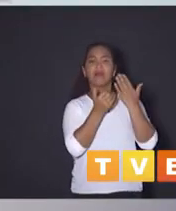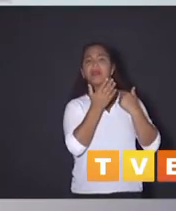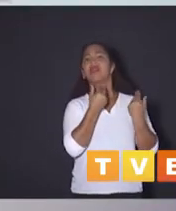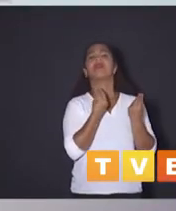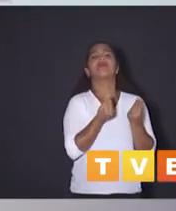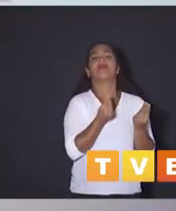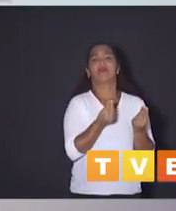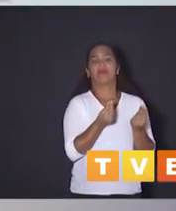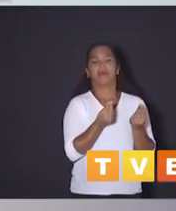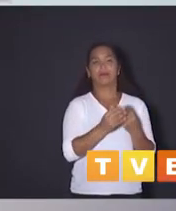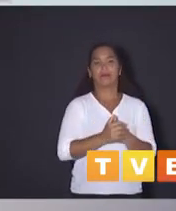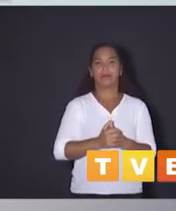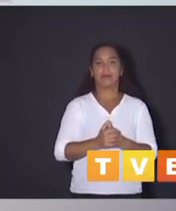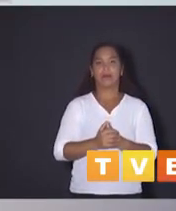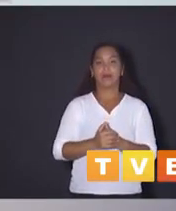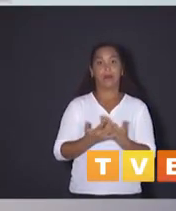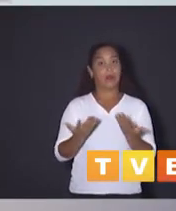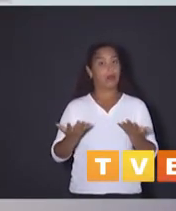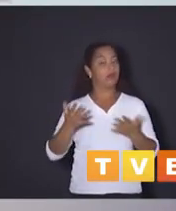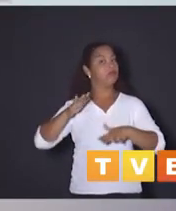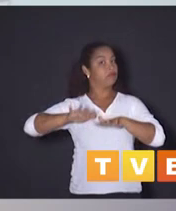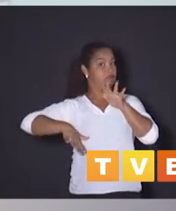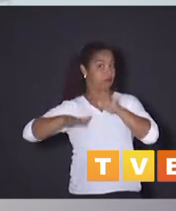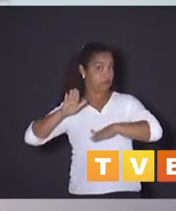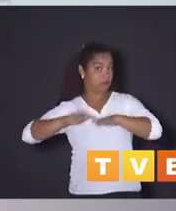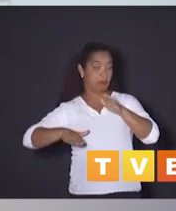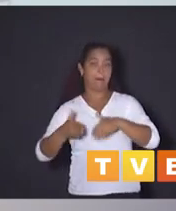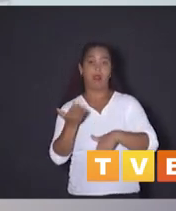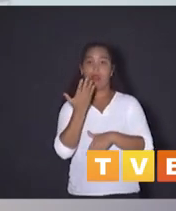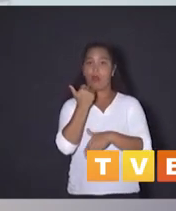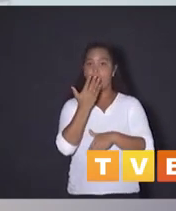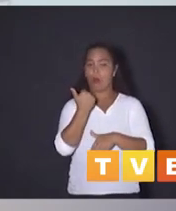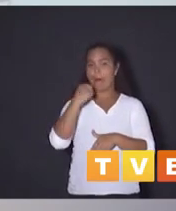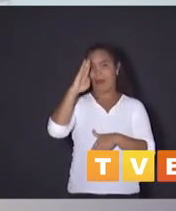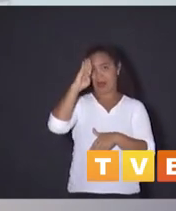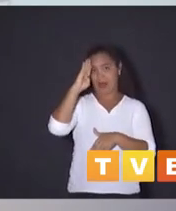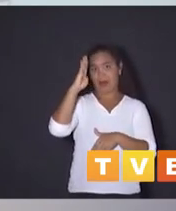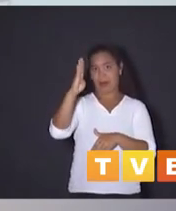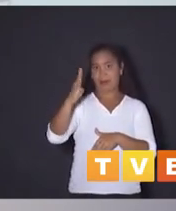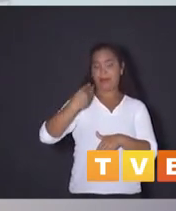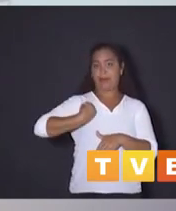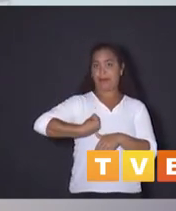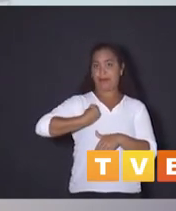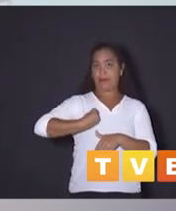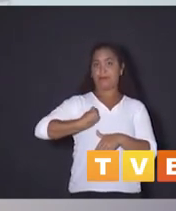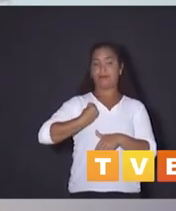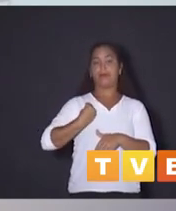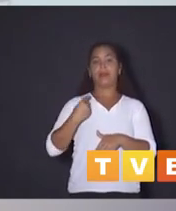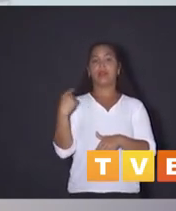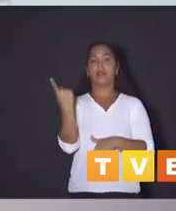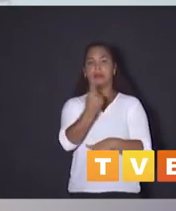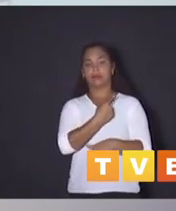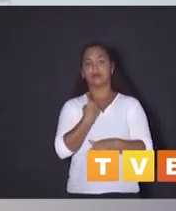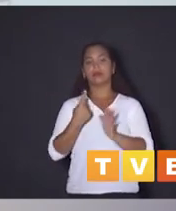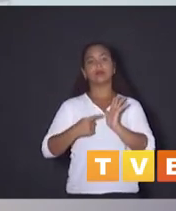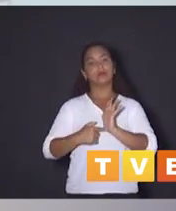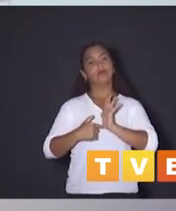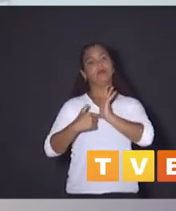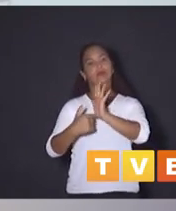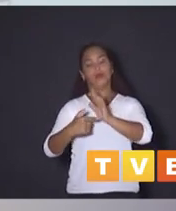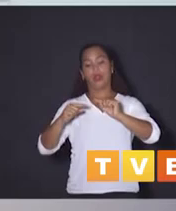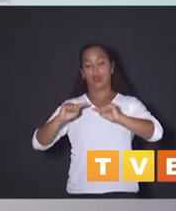taxativo nisso a depender da alimentação que a gente priorize pra nossa pra nossa vida é nós estamos determinando a